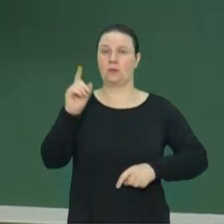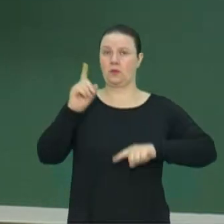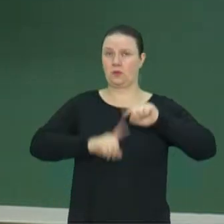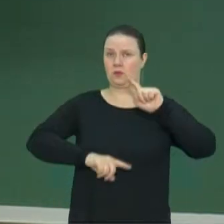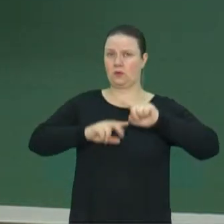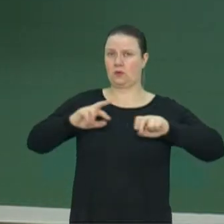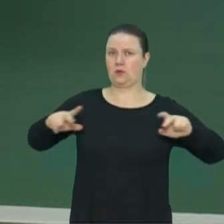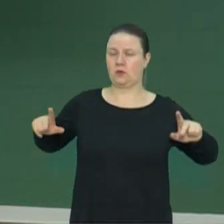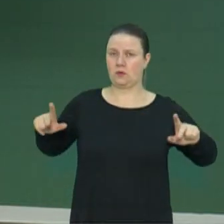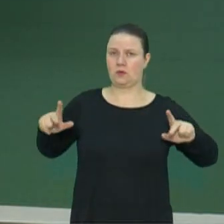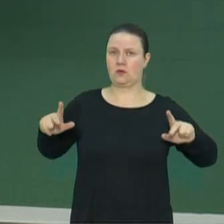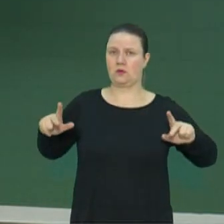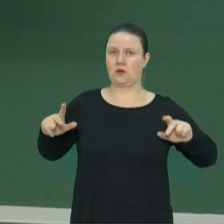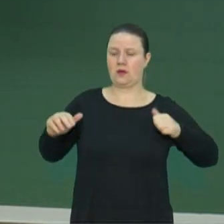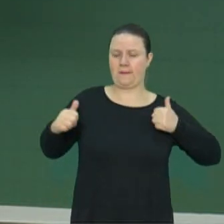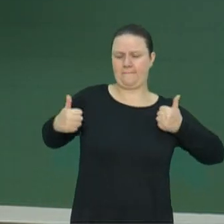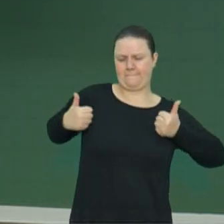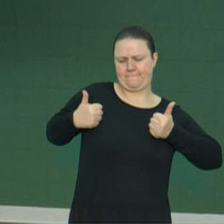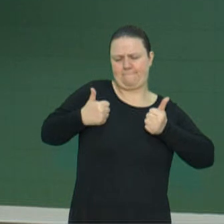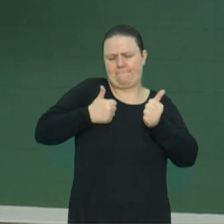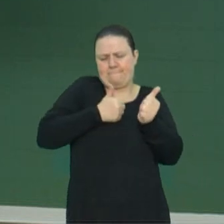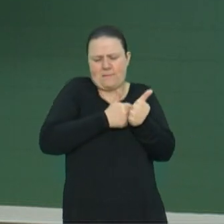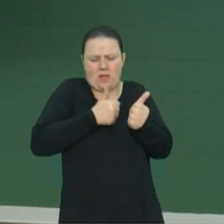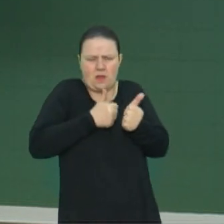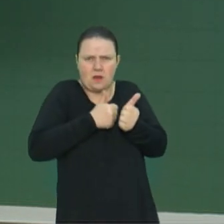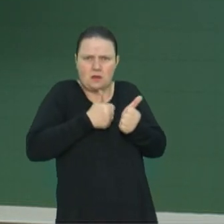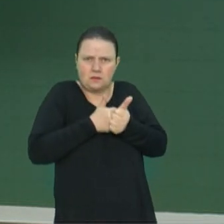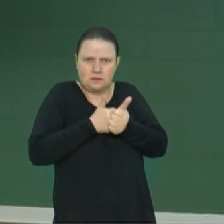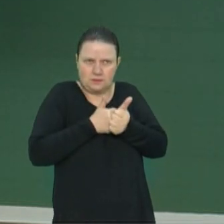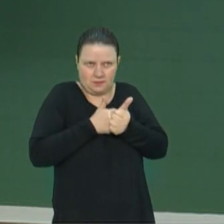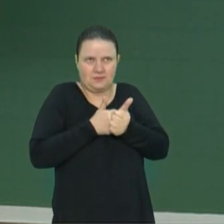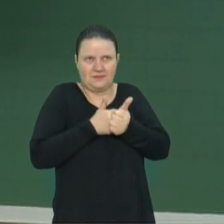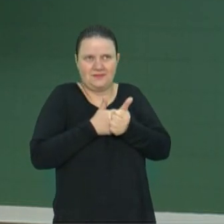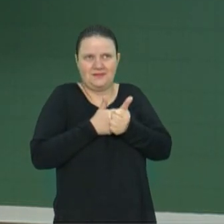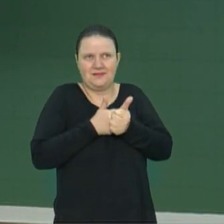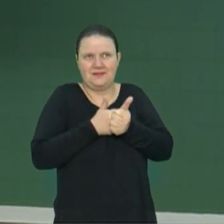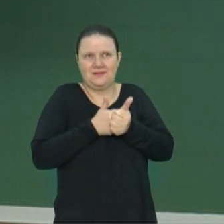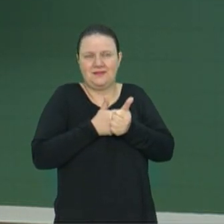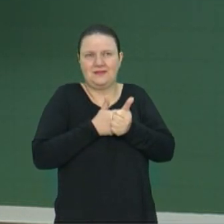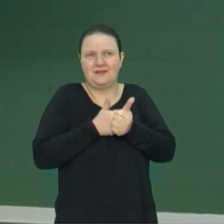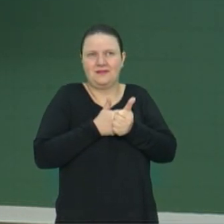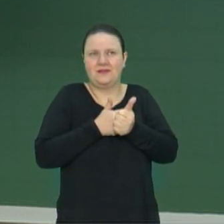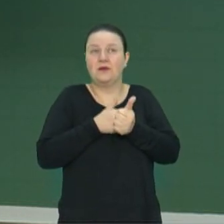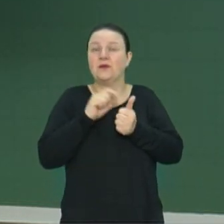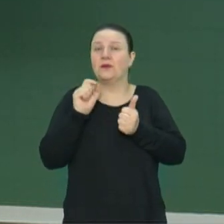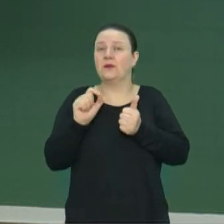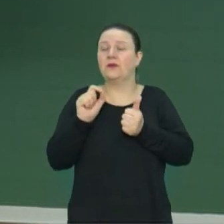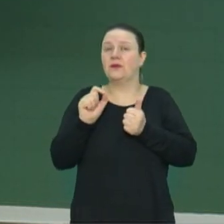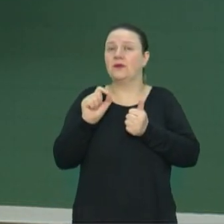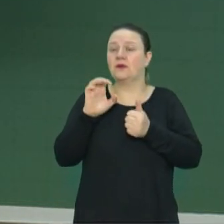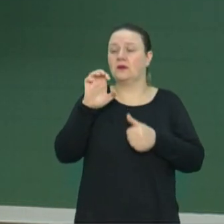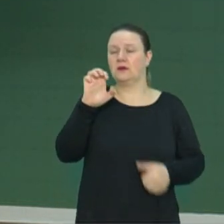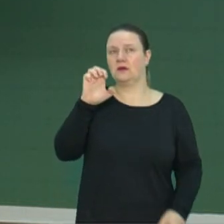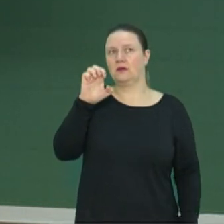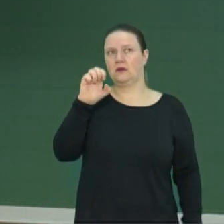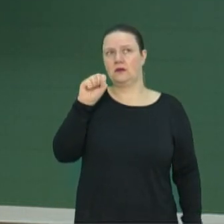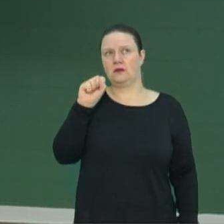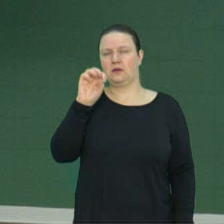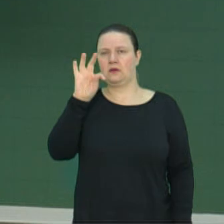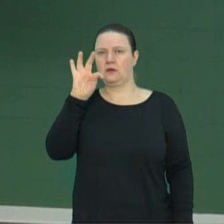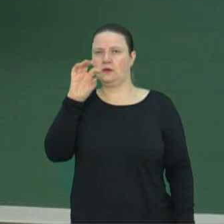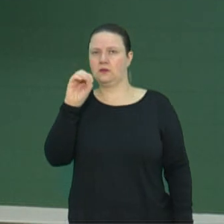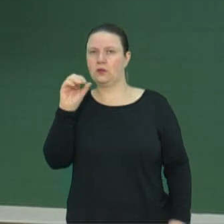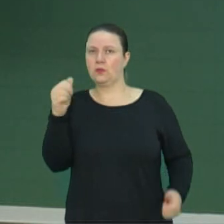está, lembra? Cerca. Quando algo está perto. Que é isto? Então, uso esto porque está